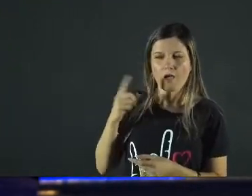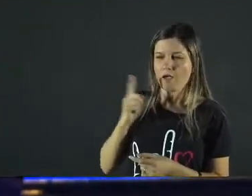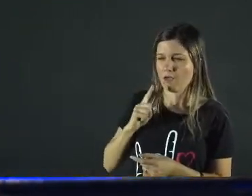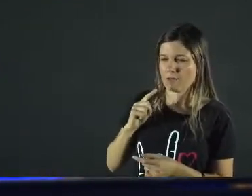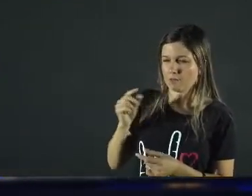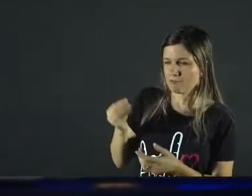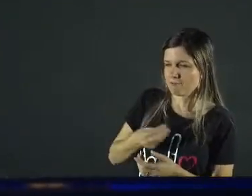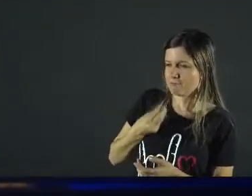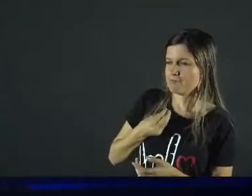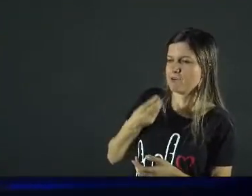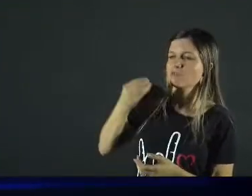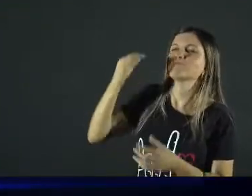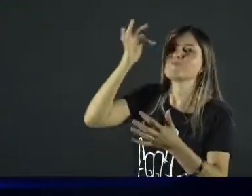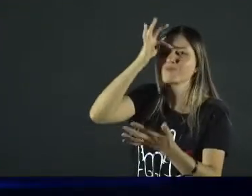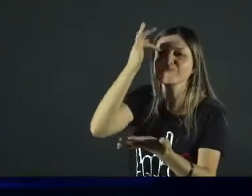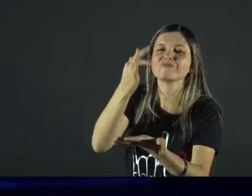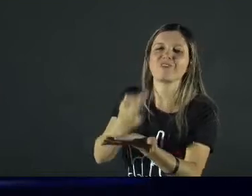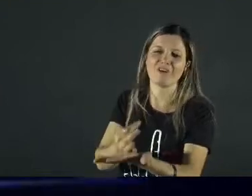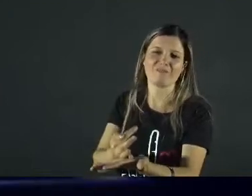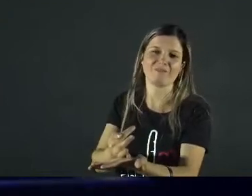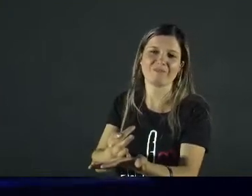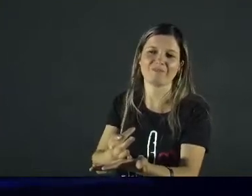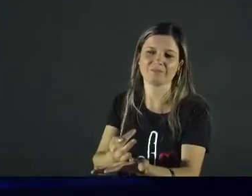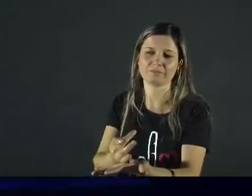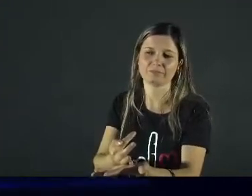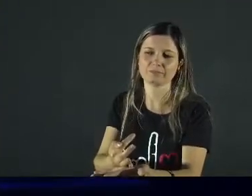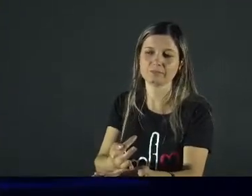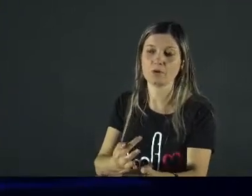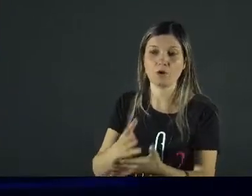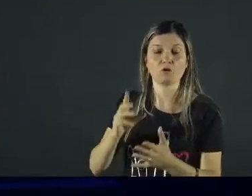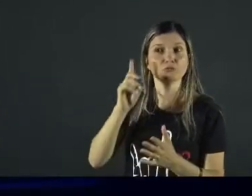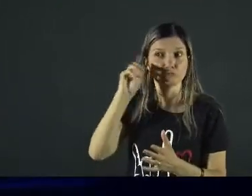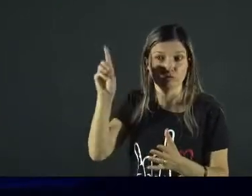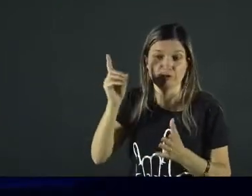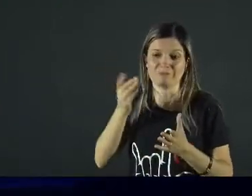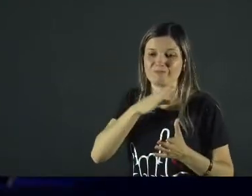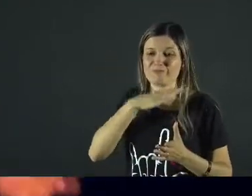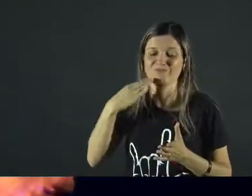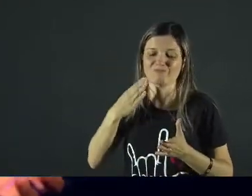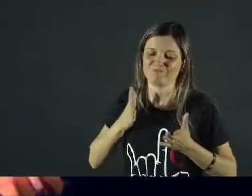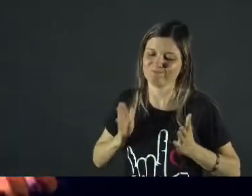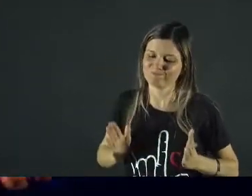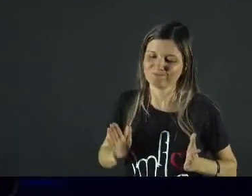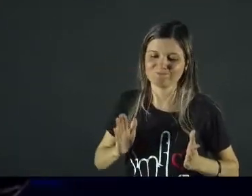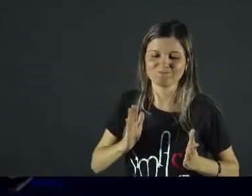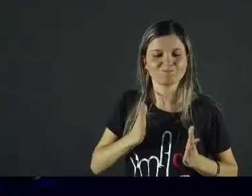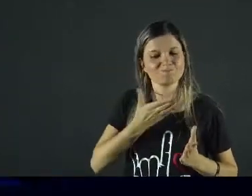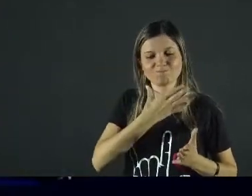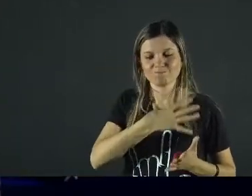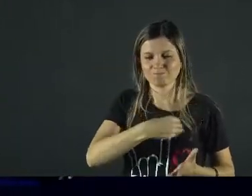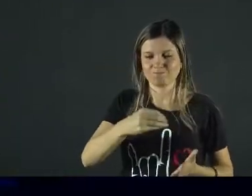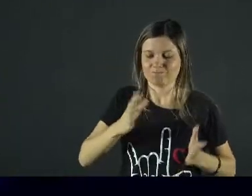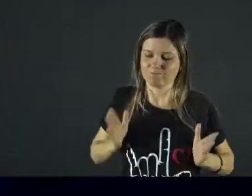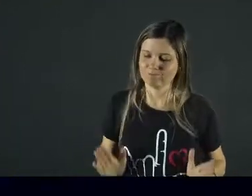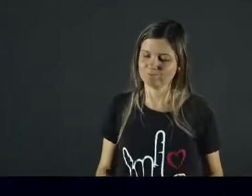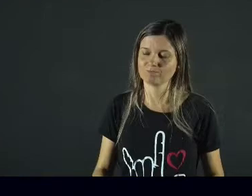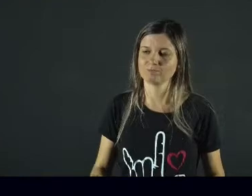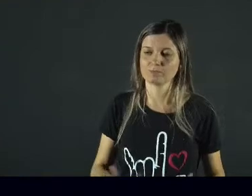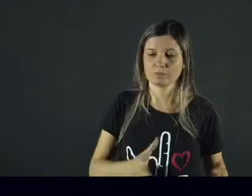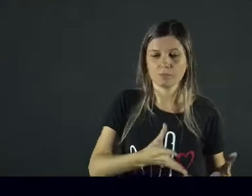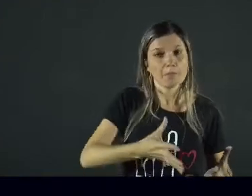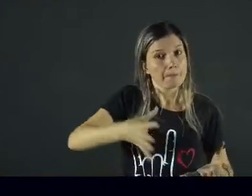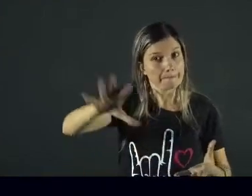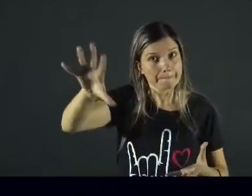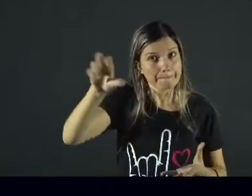estava vendo naquele momento. Quando a criança morreu, ela pegou aquela criança, colocou